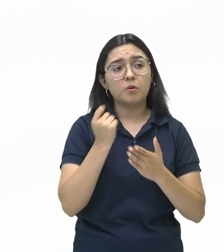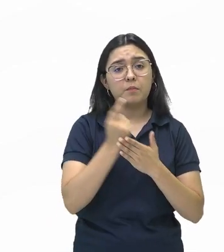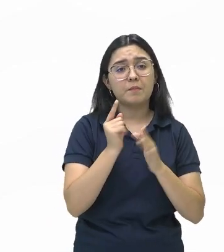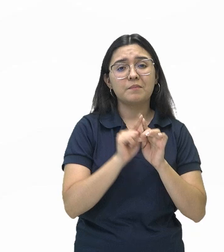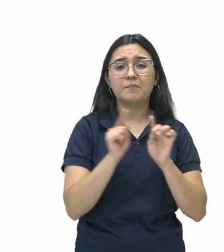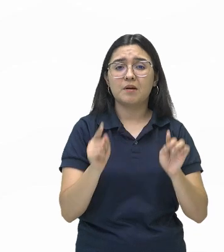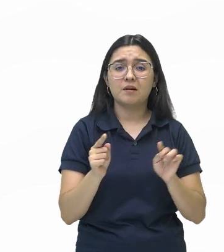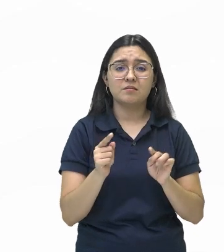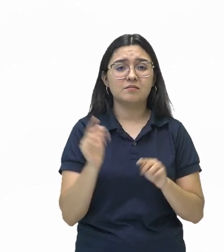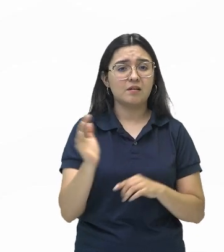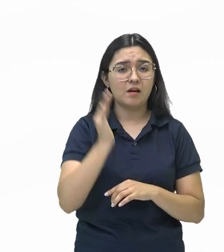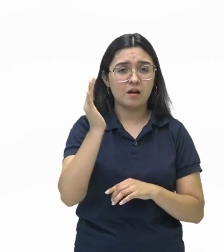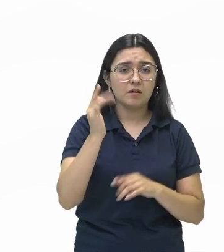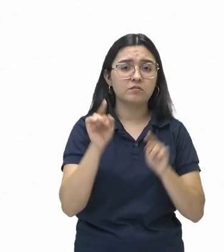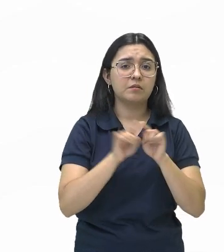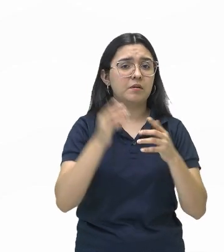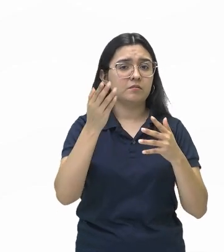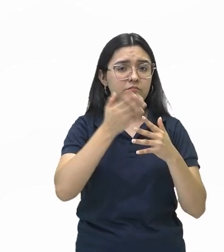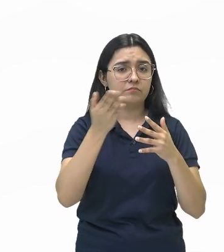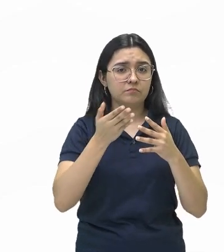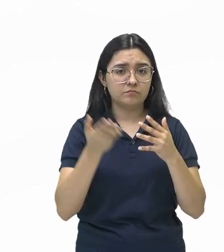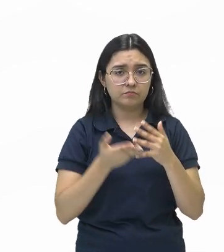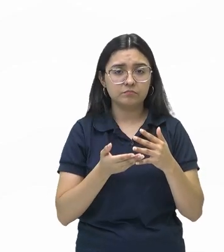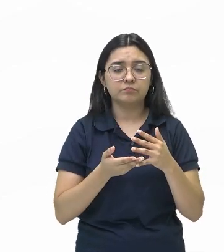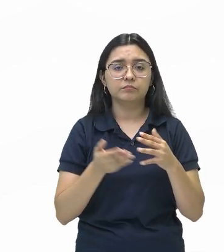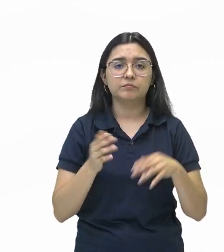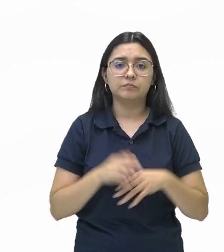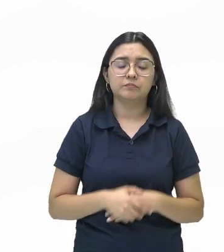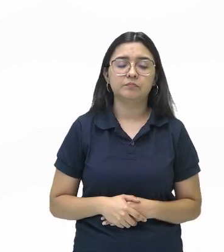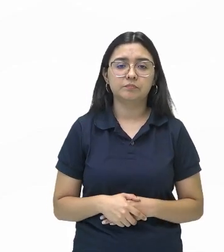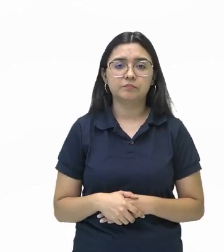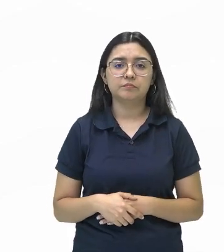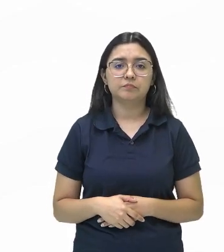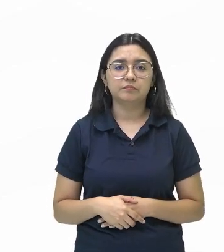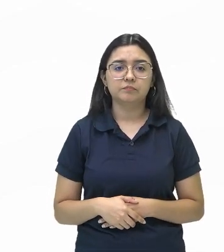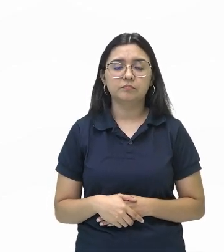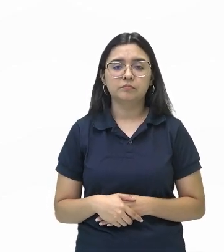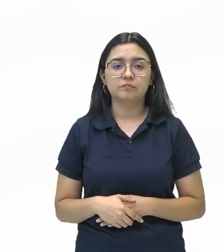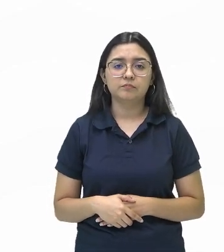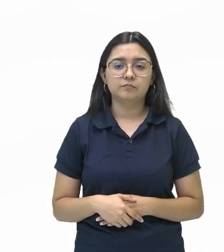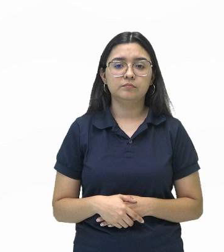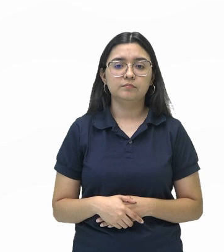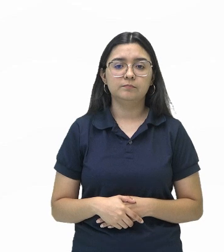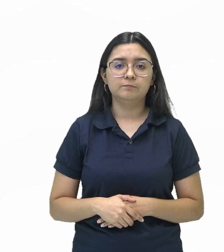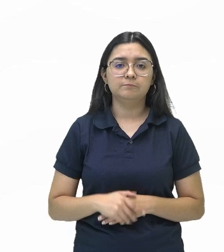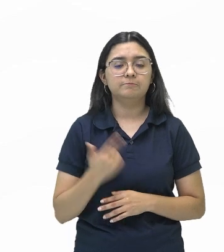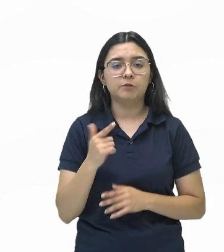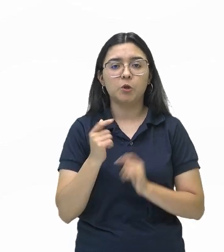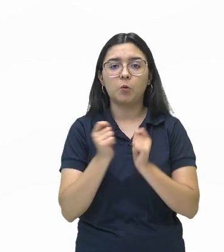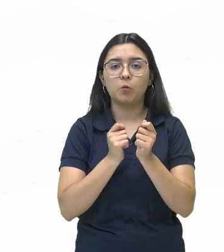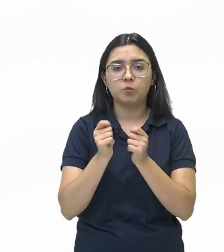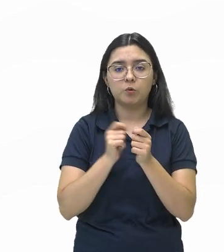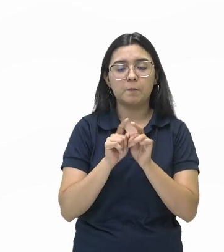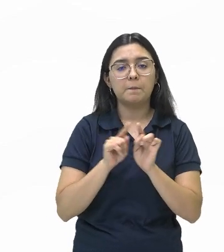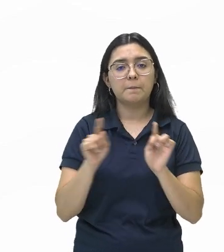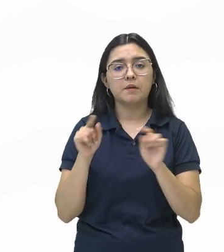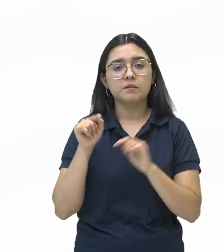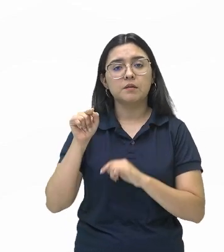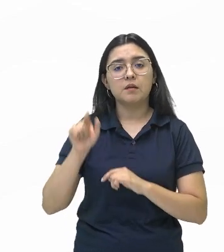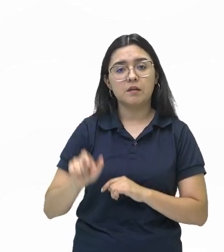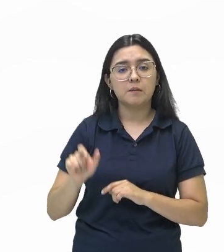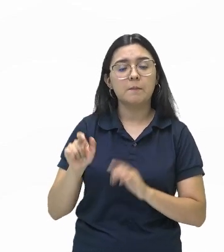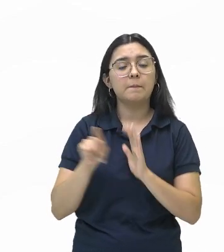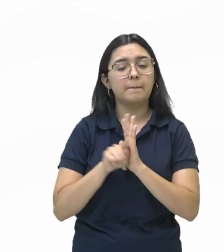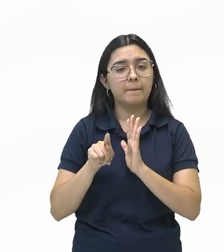esse valor. Então isso também chama-se uma alienação também do produto final dele. Ele não tem o controle sobre isso, apesar de ele